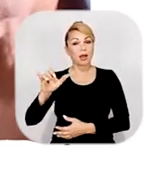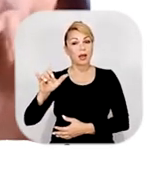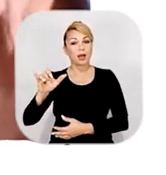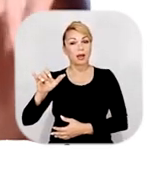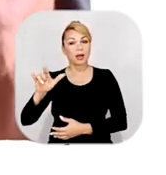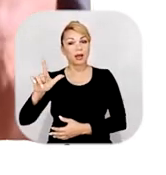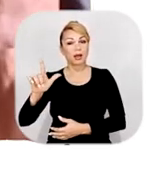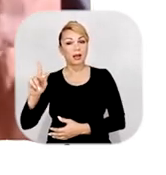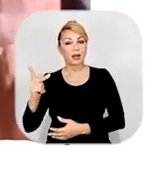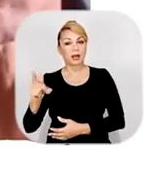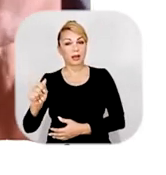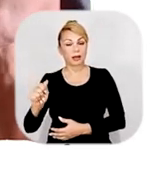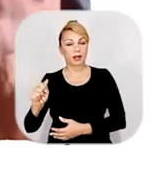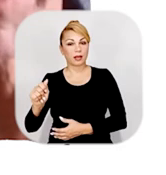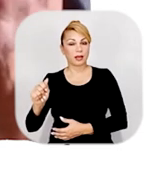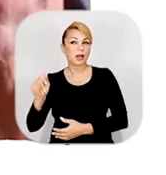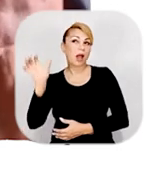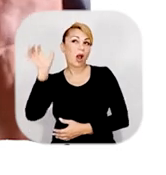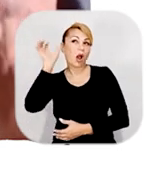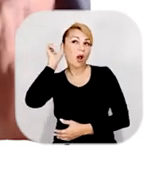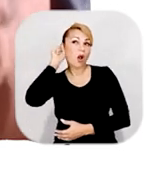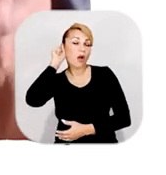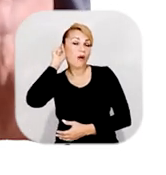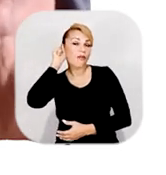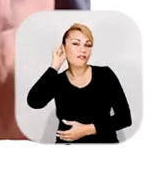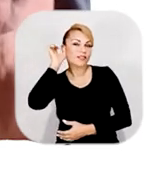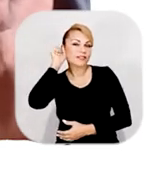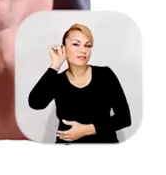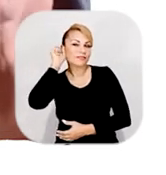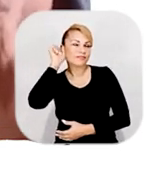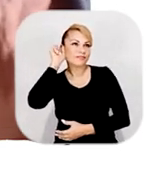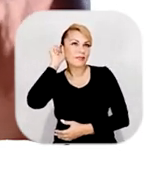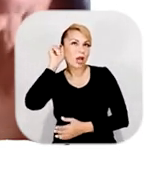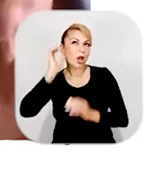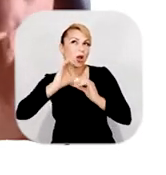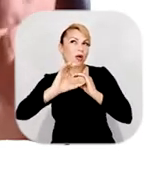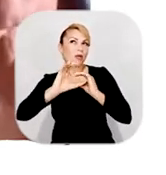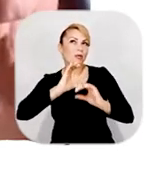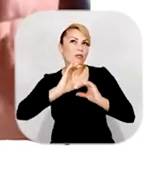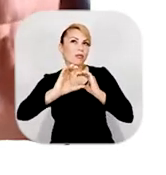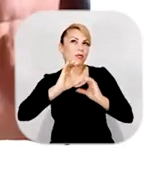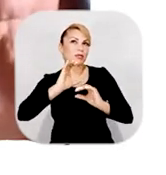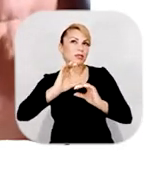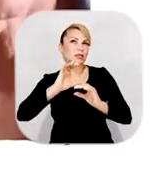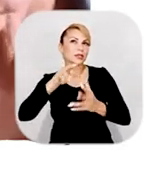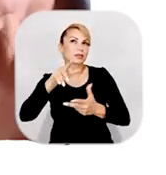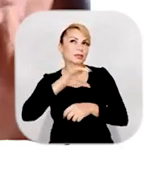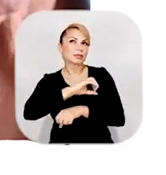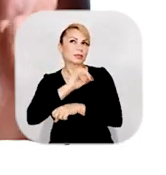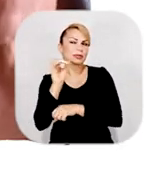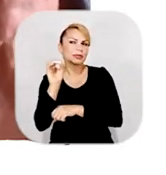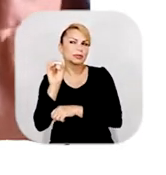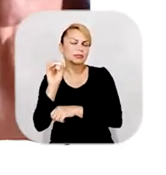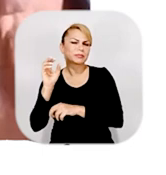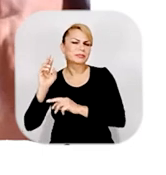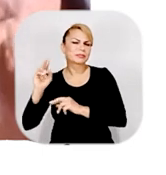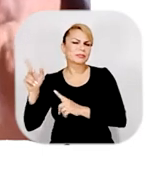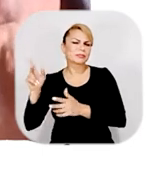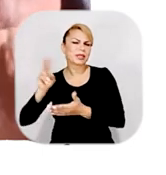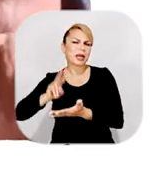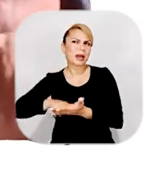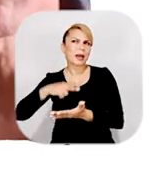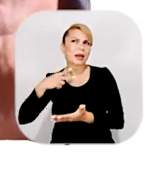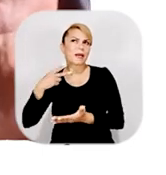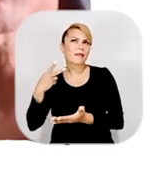a orelha ocidental não reconhece, às vezes, música quando estão tocando, né? Não interpretam isso